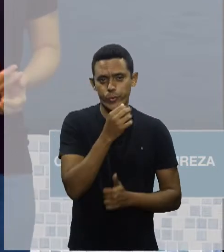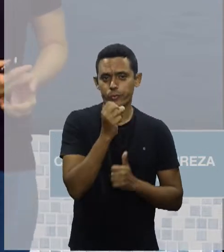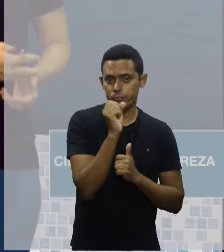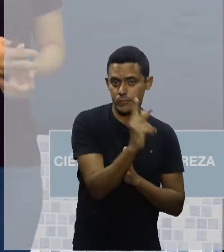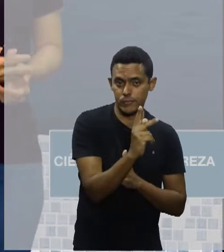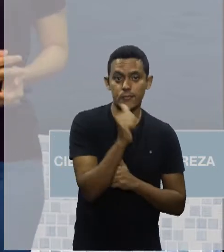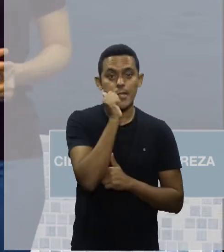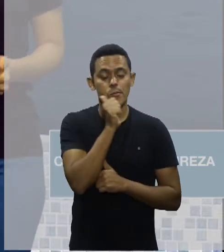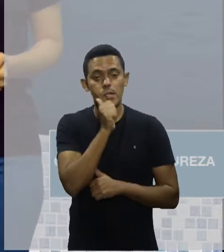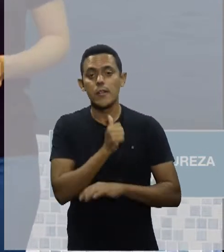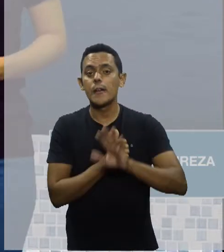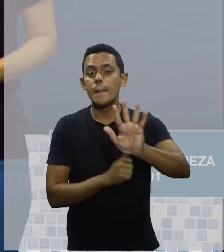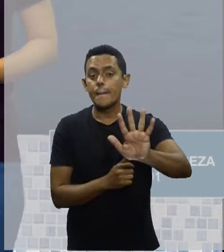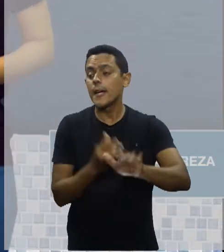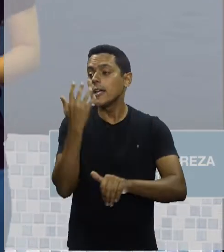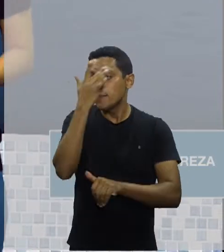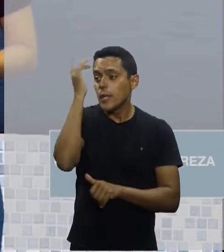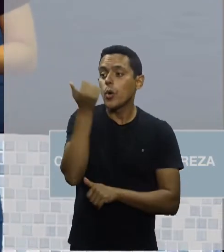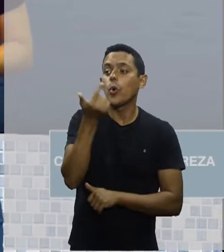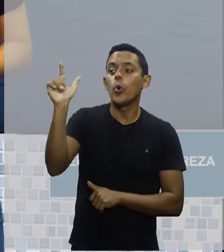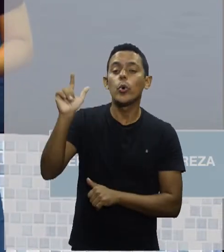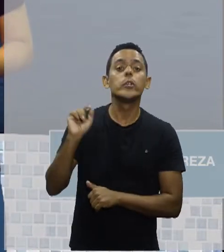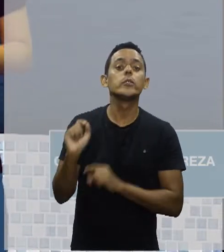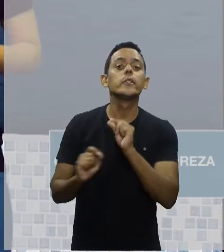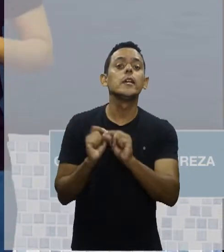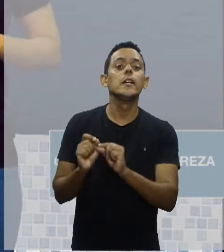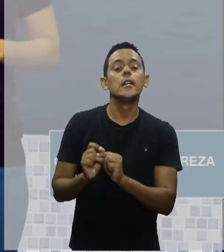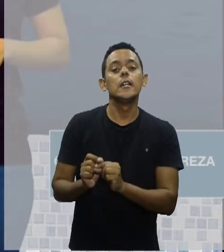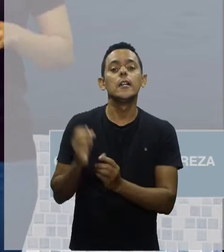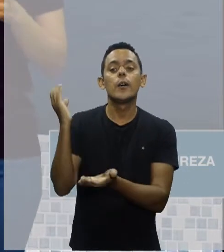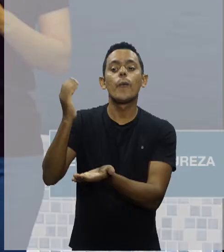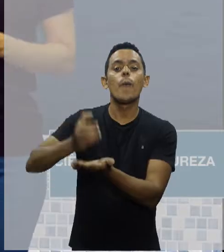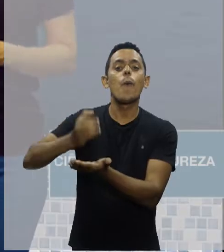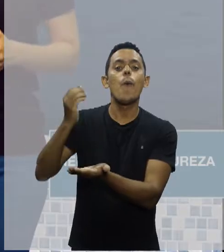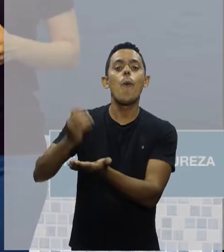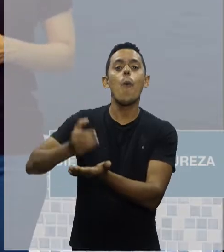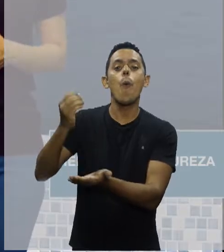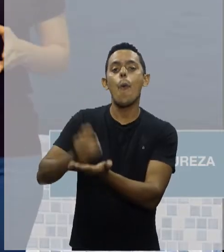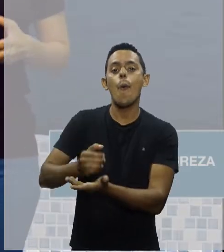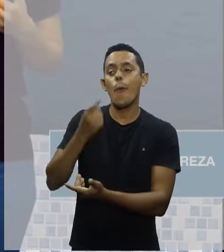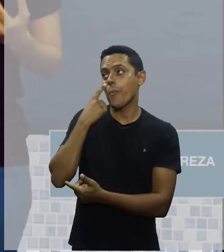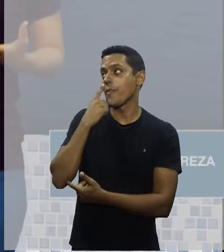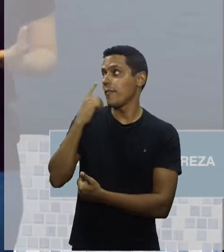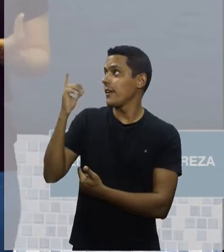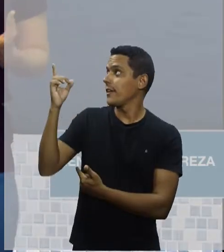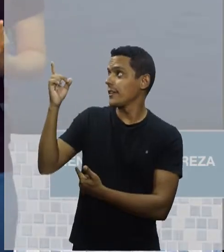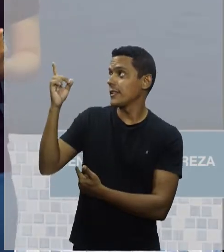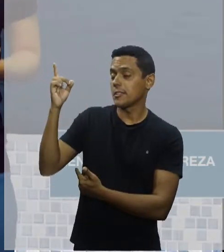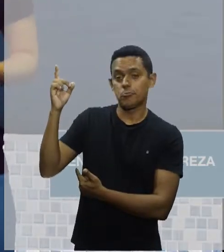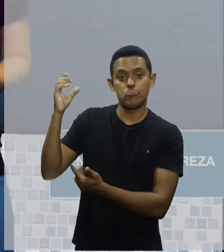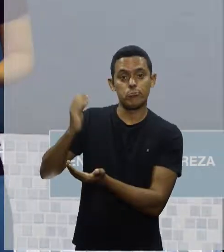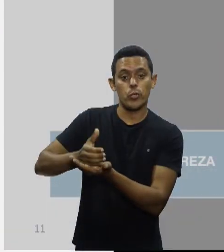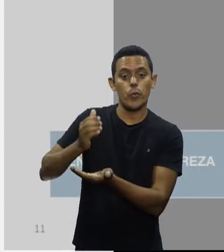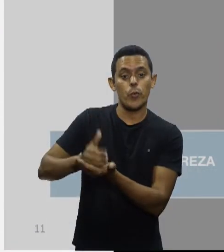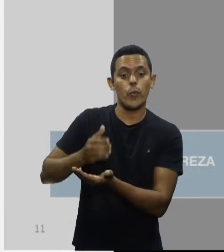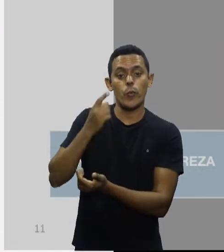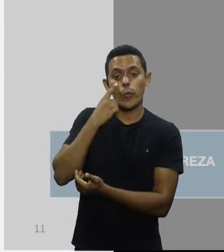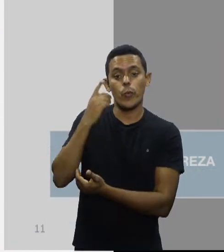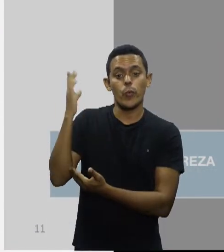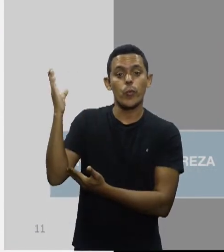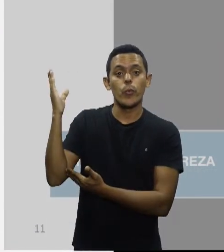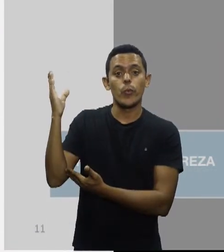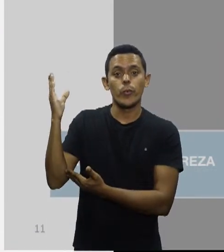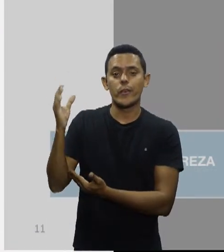pessoal, mas a gente também vê a seguir no canto superior, seguido do batom, da pessoa passando o batom, a imagem de uma pessoa